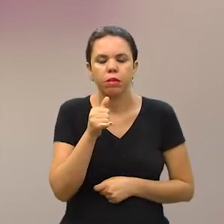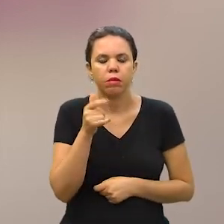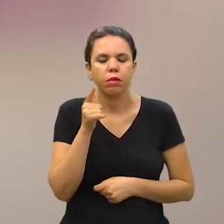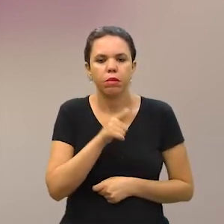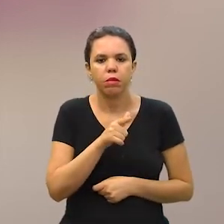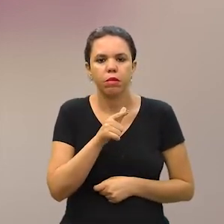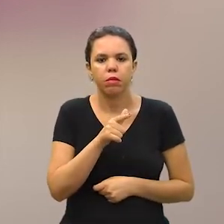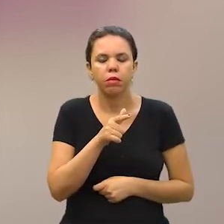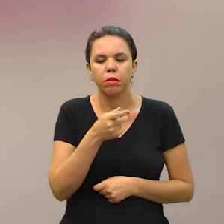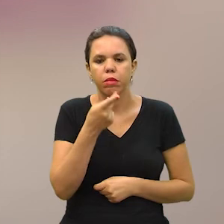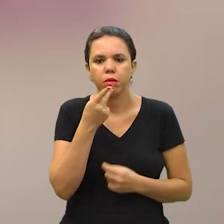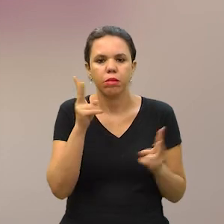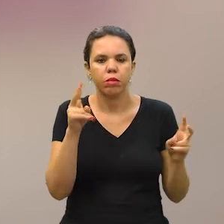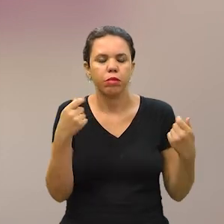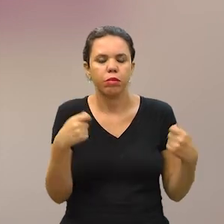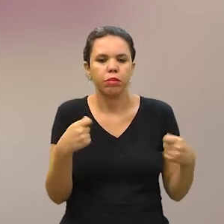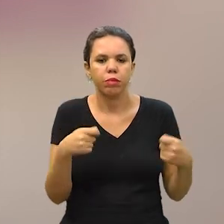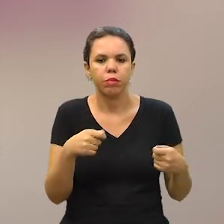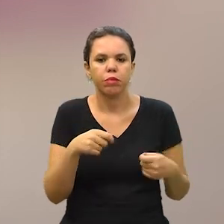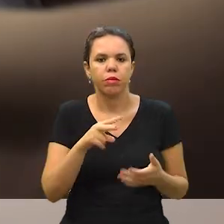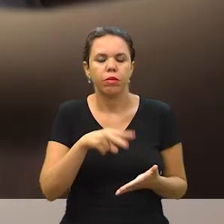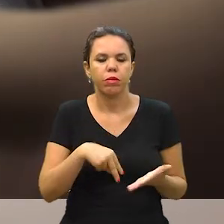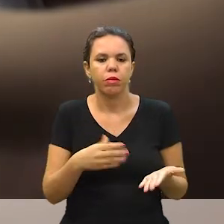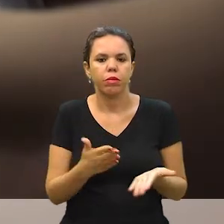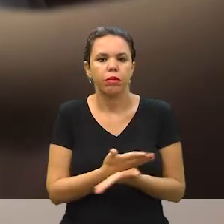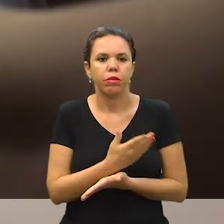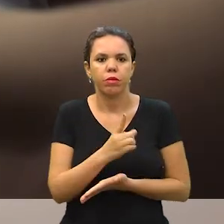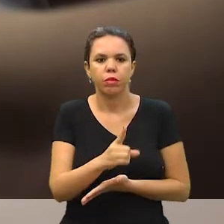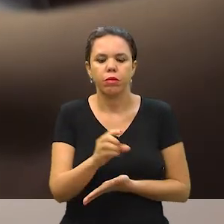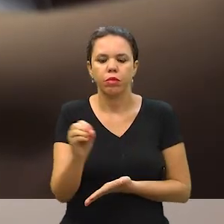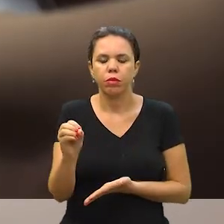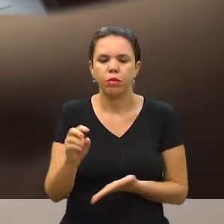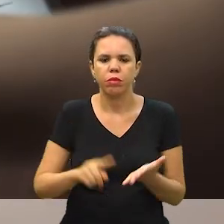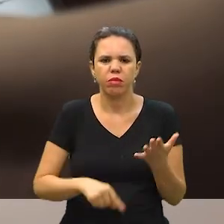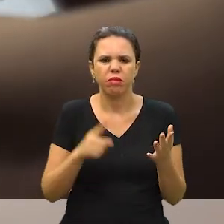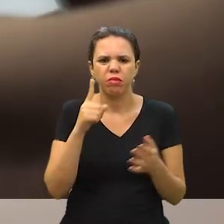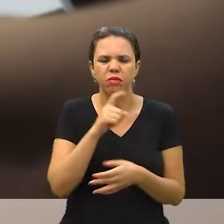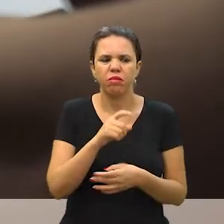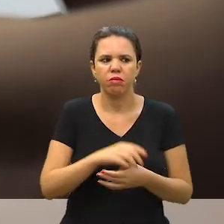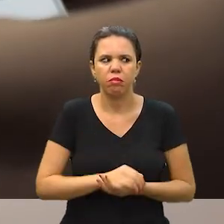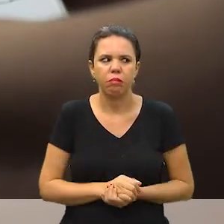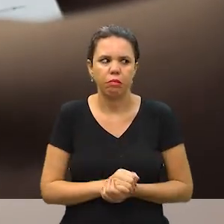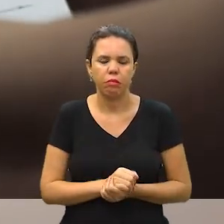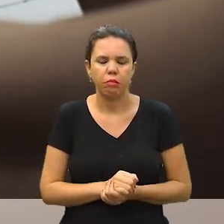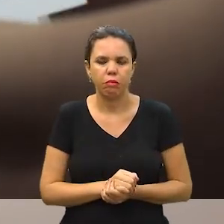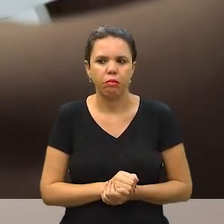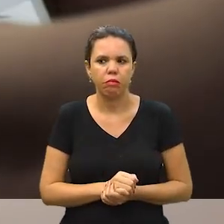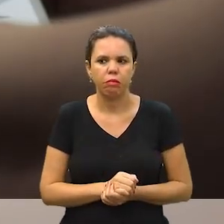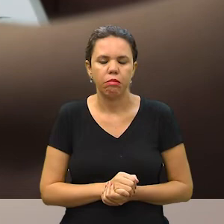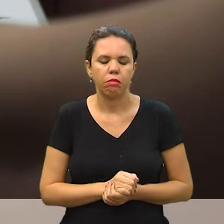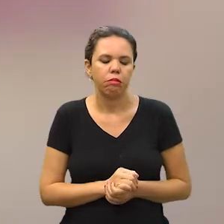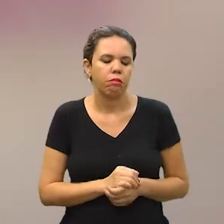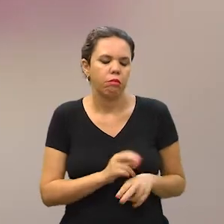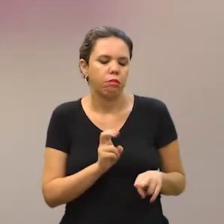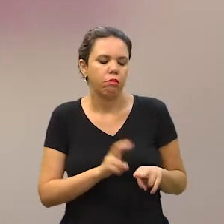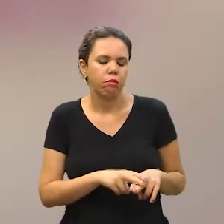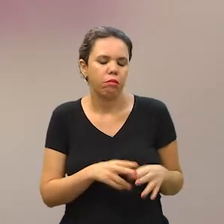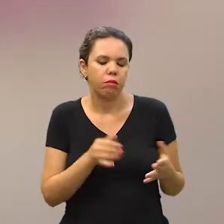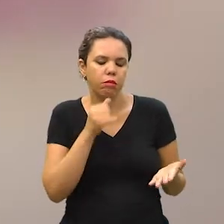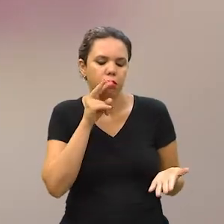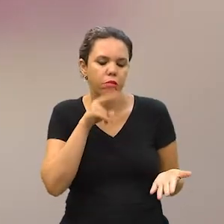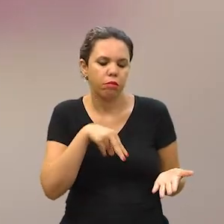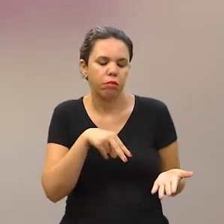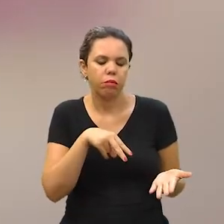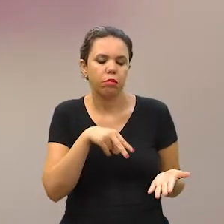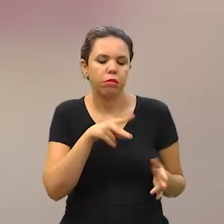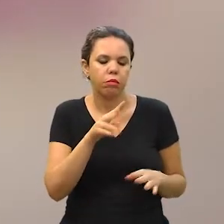ele consegue, digamos, eu preciso ler um livro de 100 páginas e isso é muito difícil. Então, assim, eu não vou sentar, porque o problema é